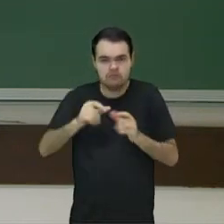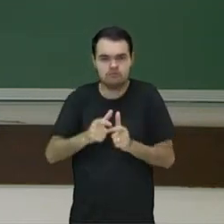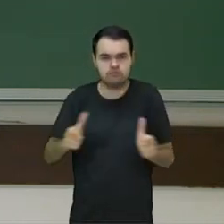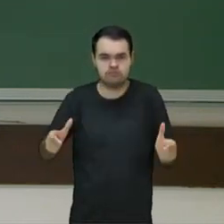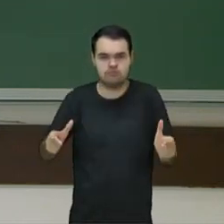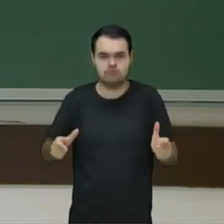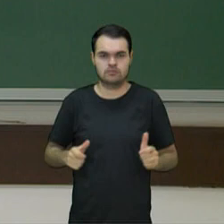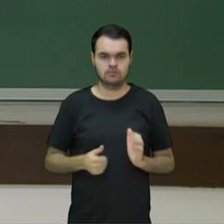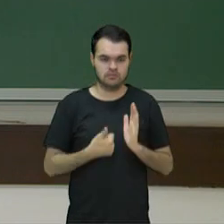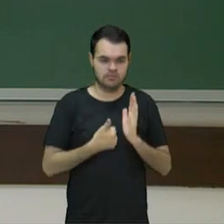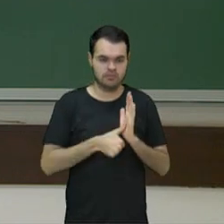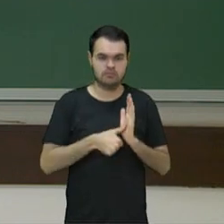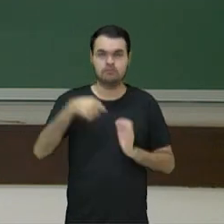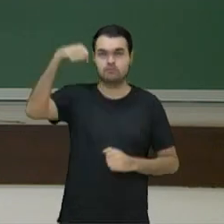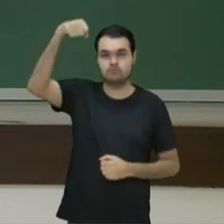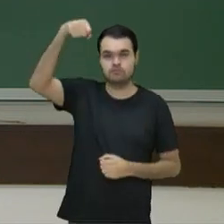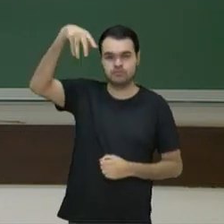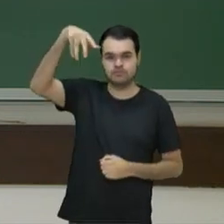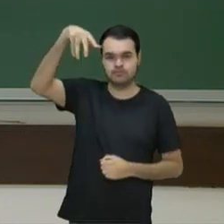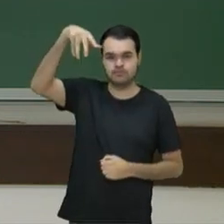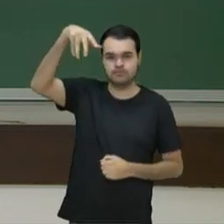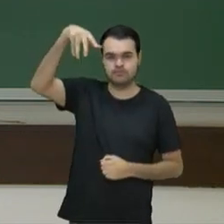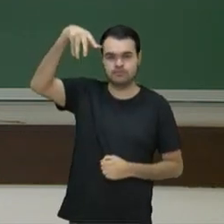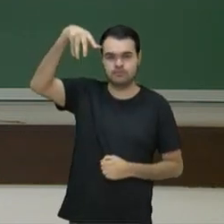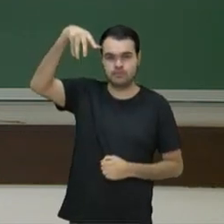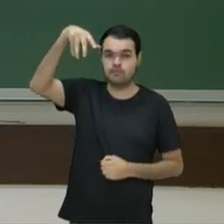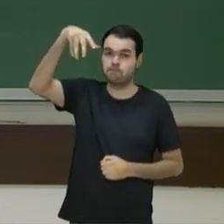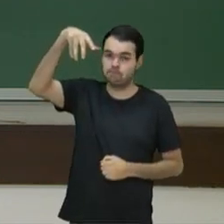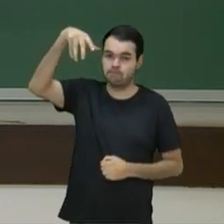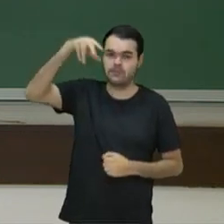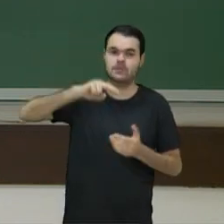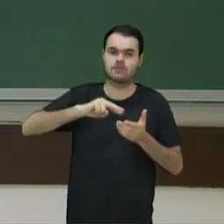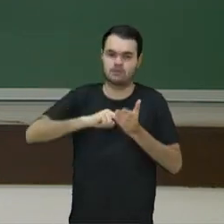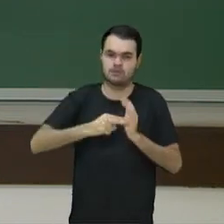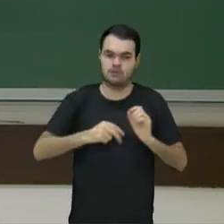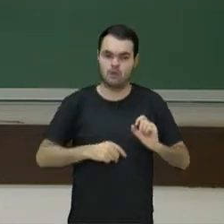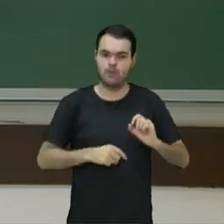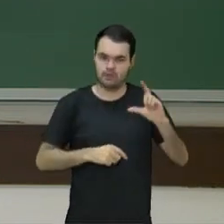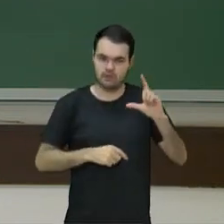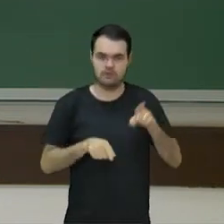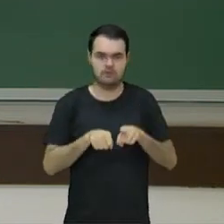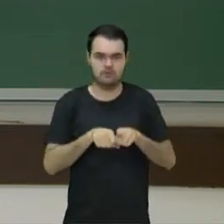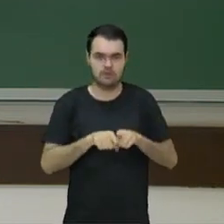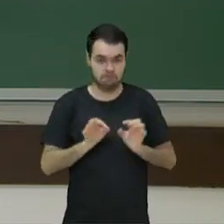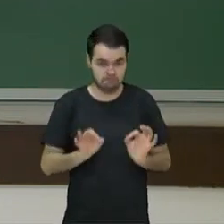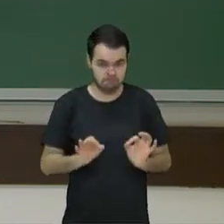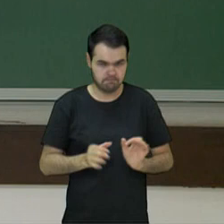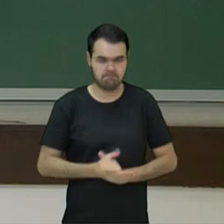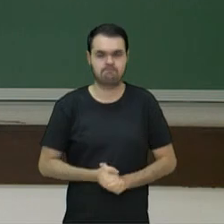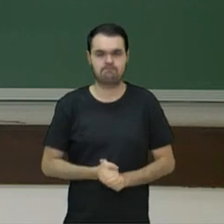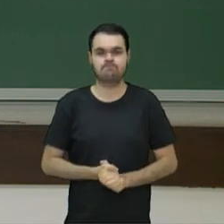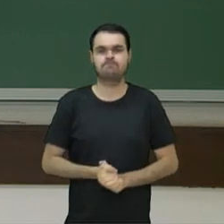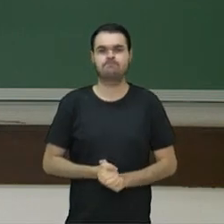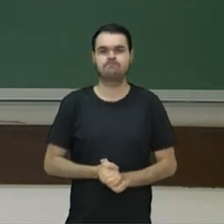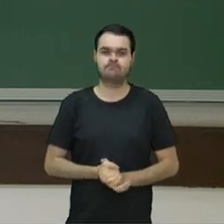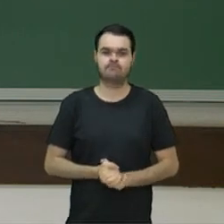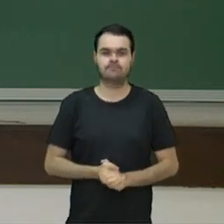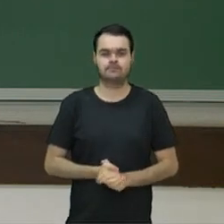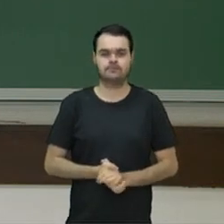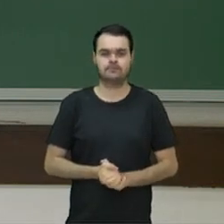é ligada, aí ela vai aumentar, certo?